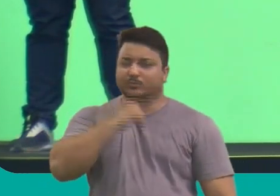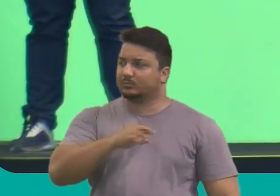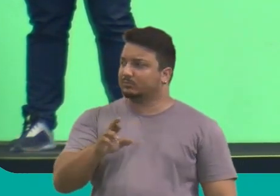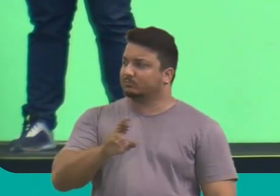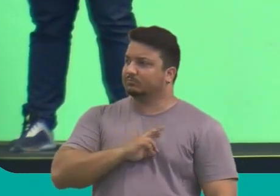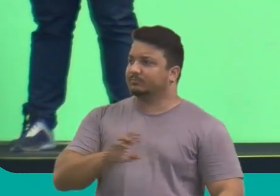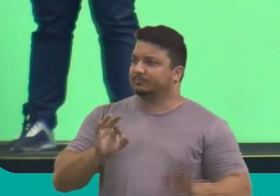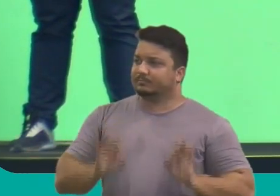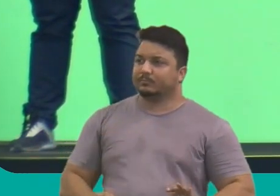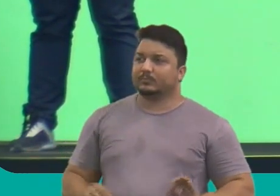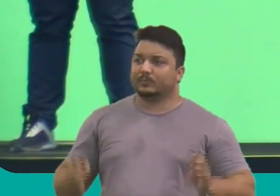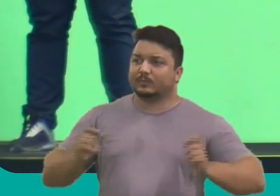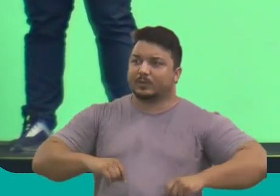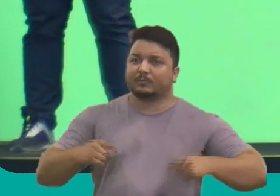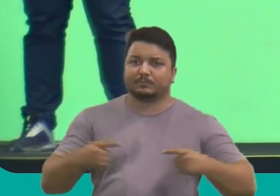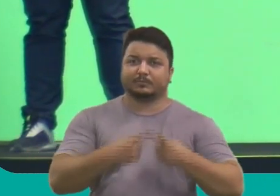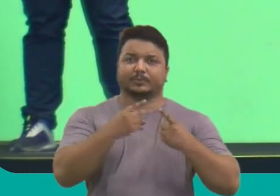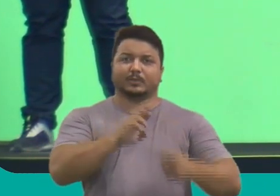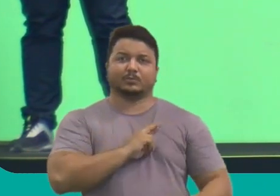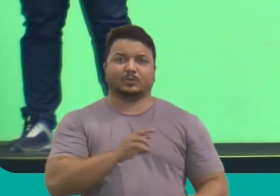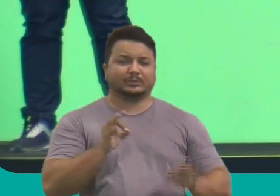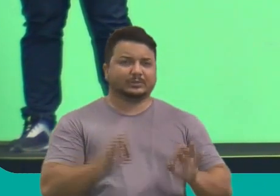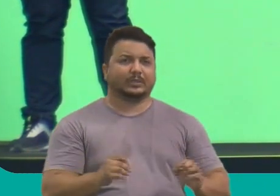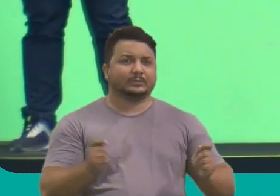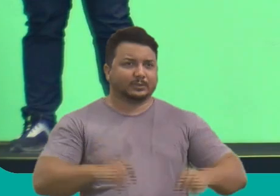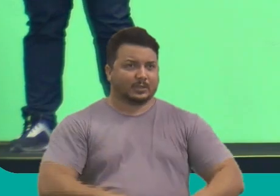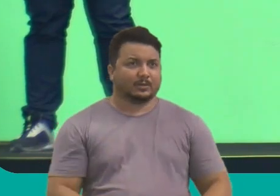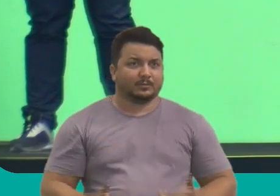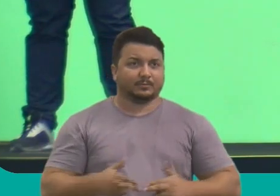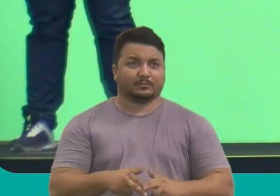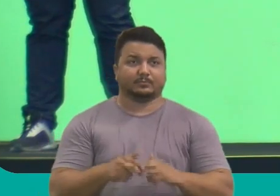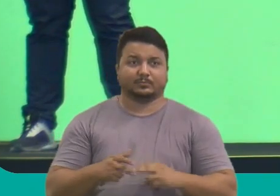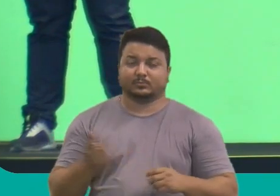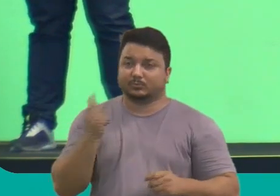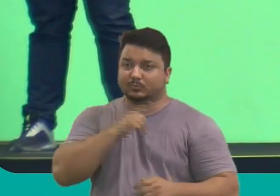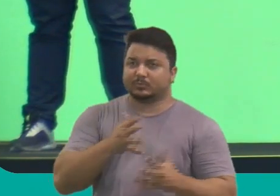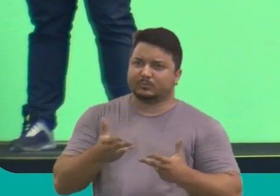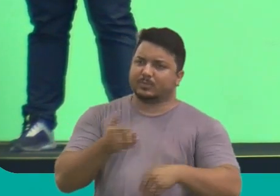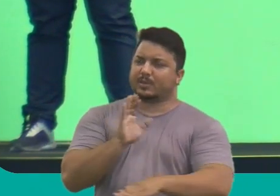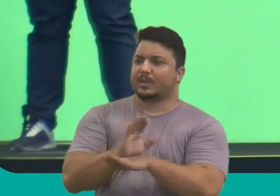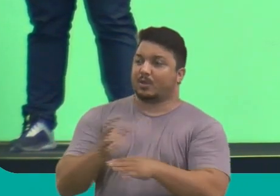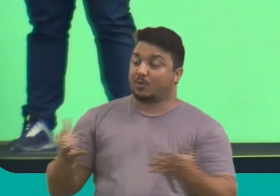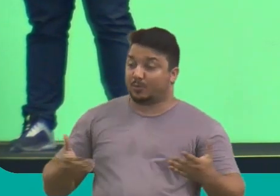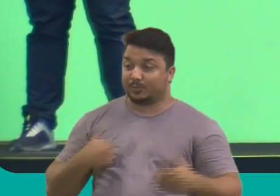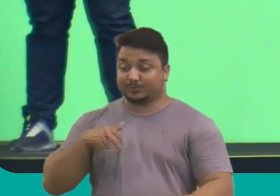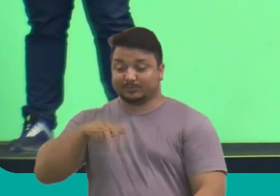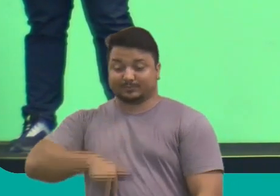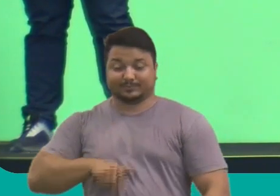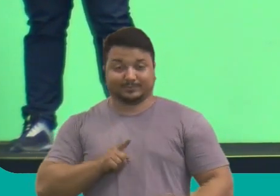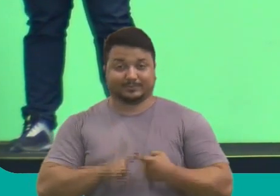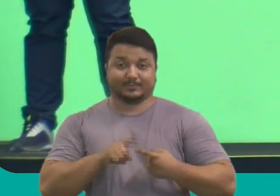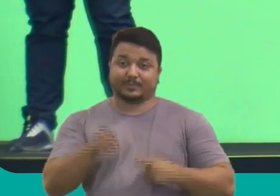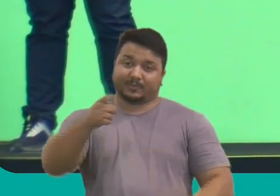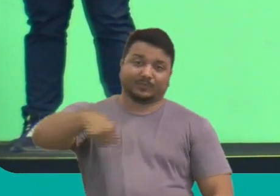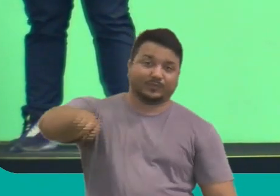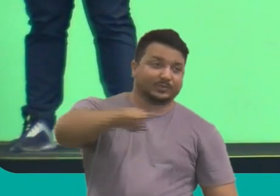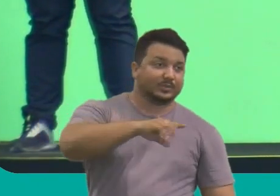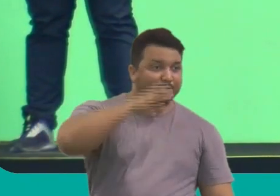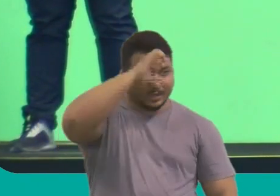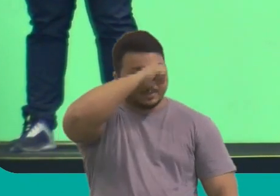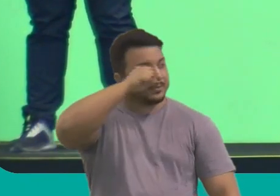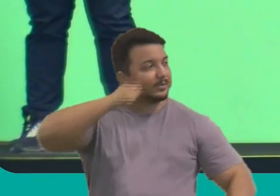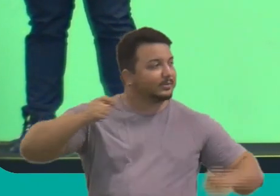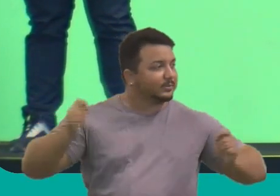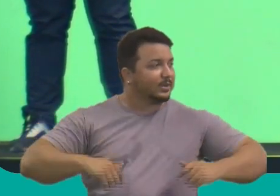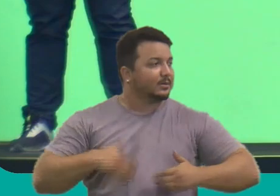cálculo e chegar aí no resultado. Eu acredito que será uma excelente tarde, não só para a gente, mas principalmente para vocês, que vocês possam